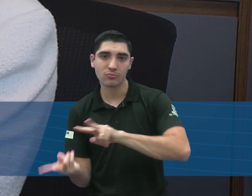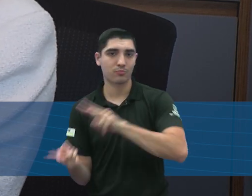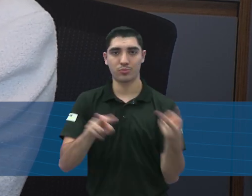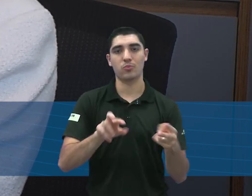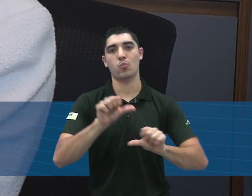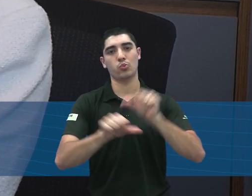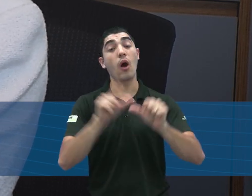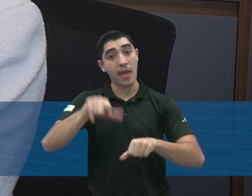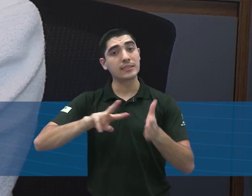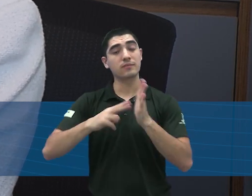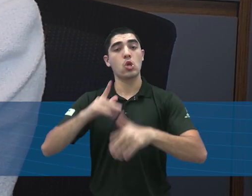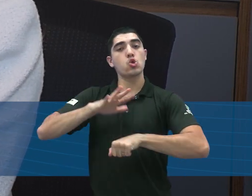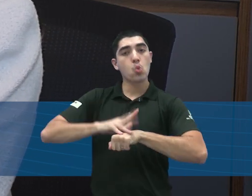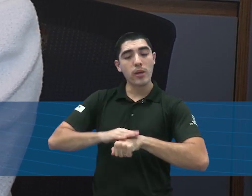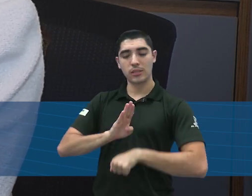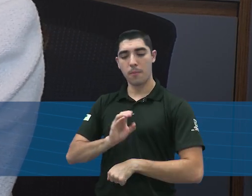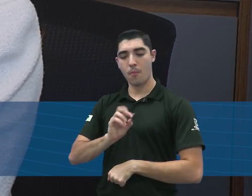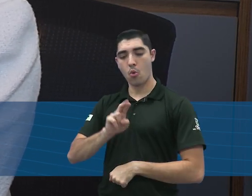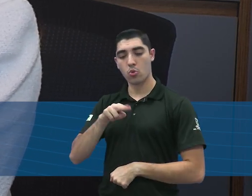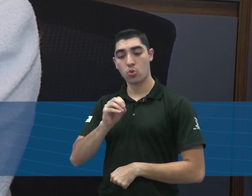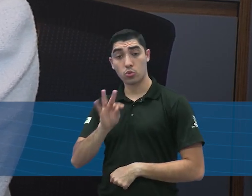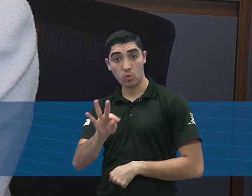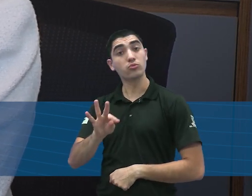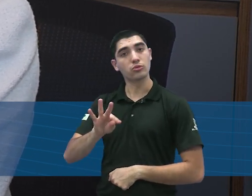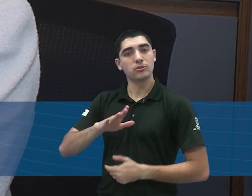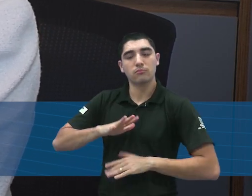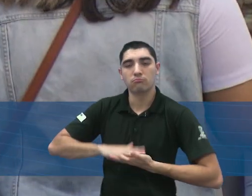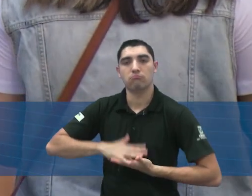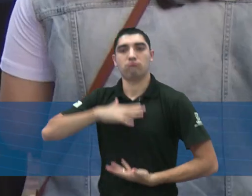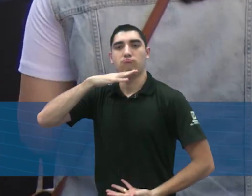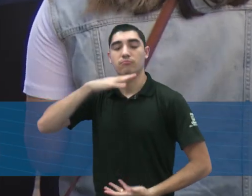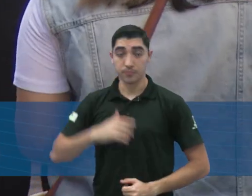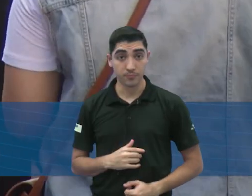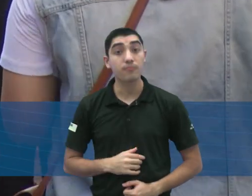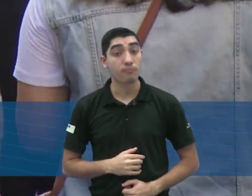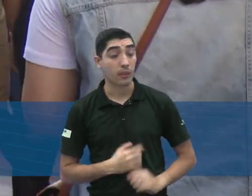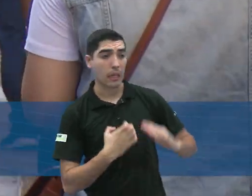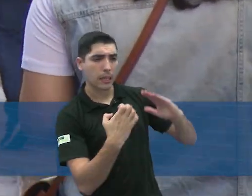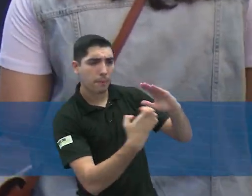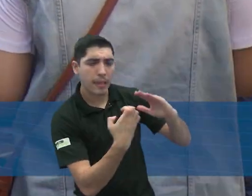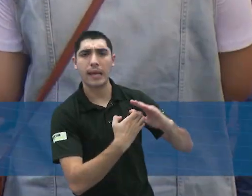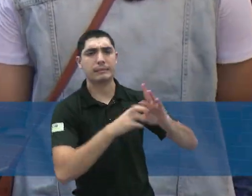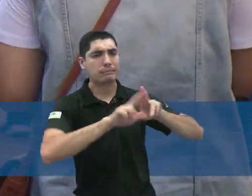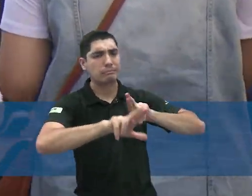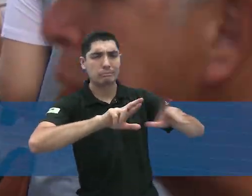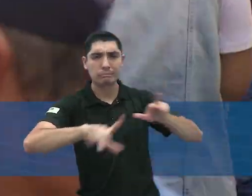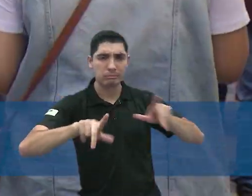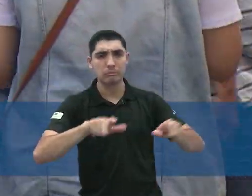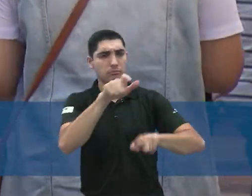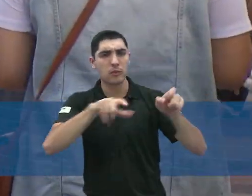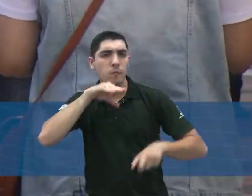esse termo, burnout, descrito nos nossos manuais. Empresas e prestadores de serviço passaram